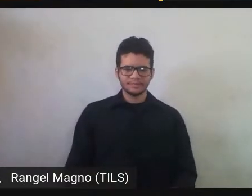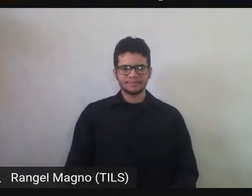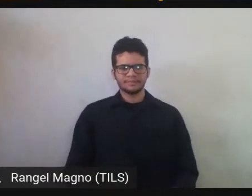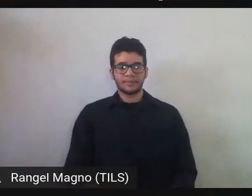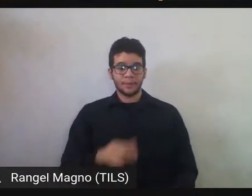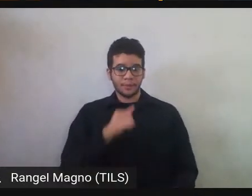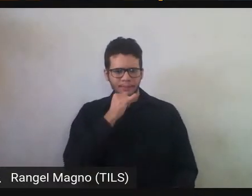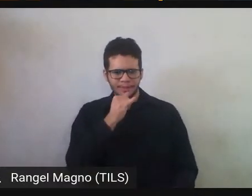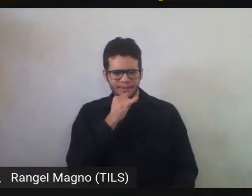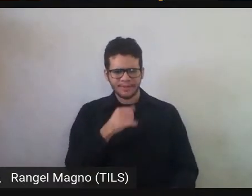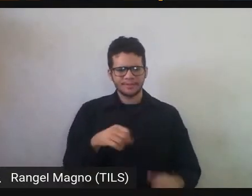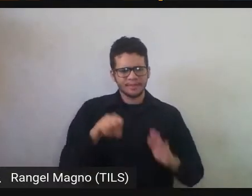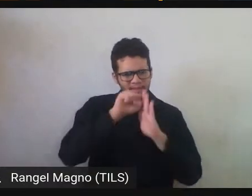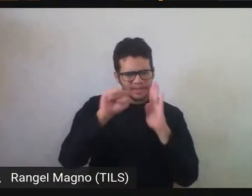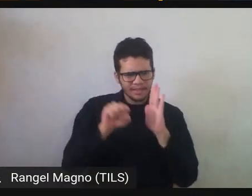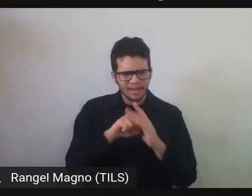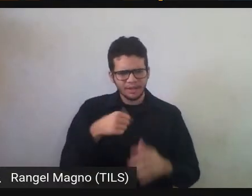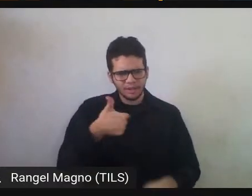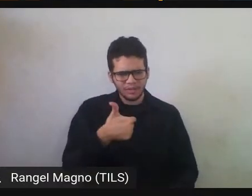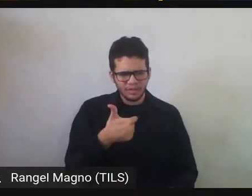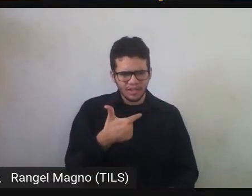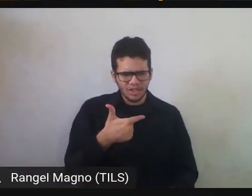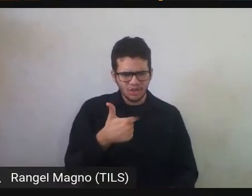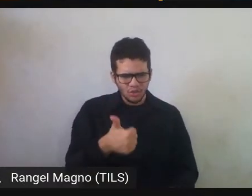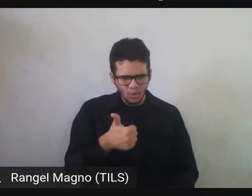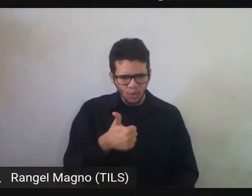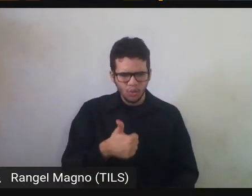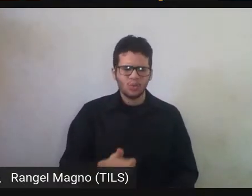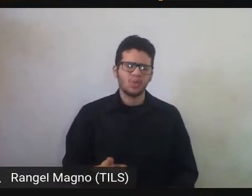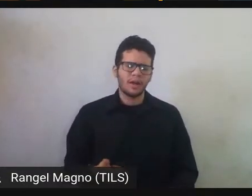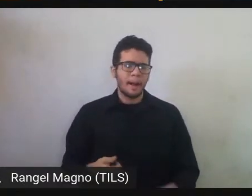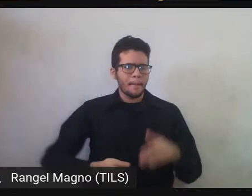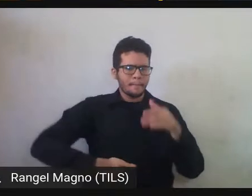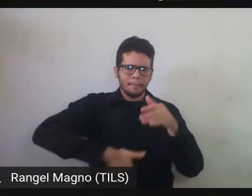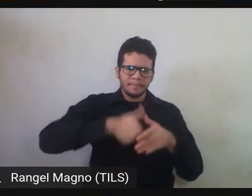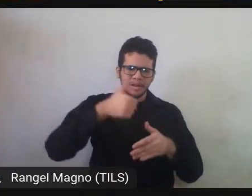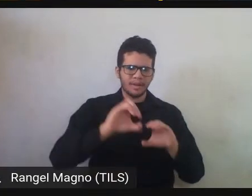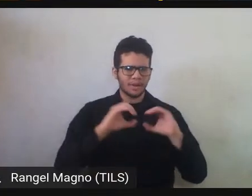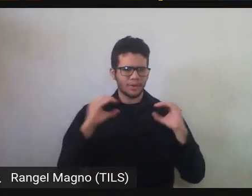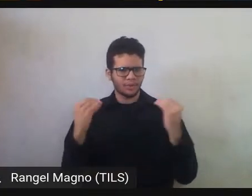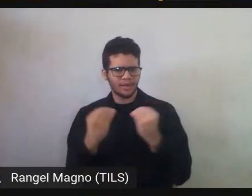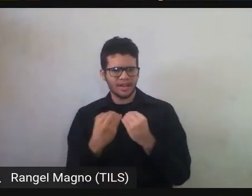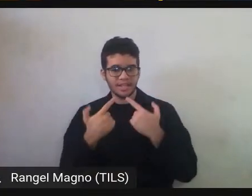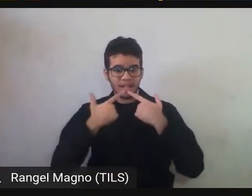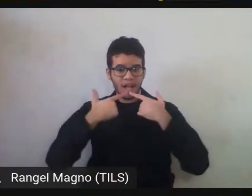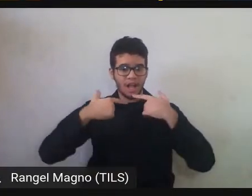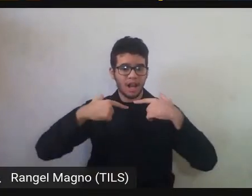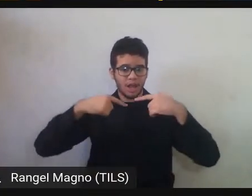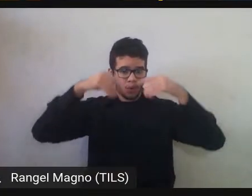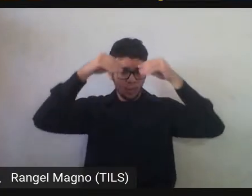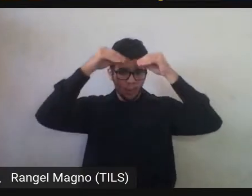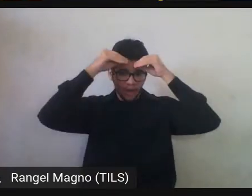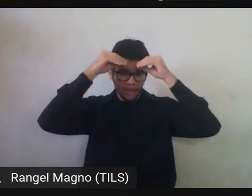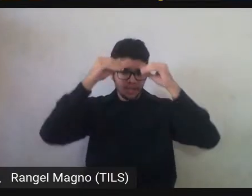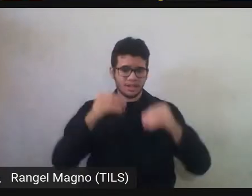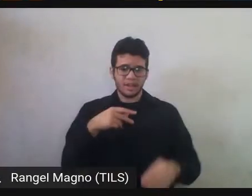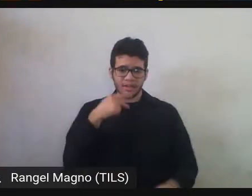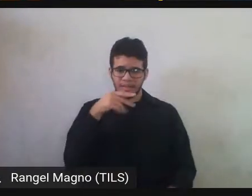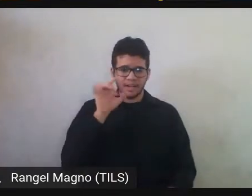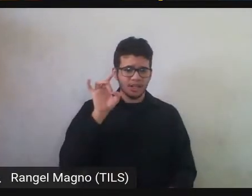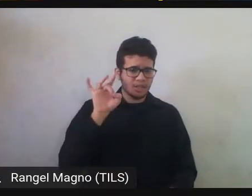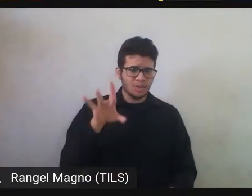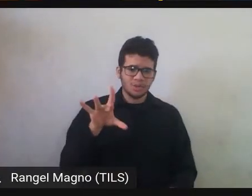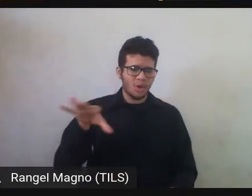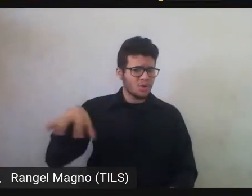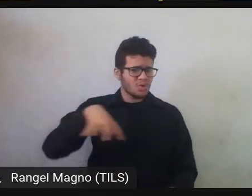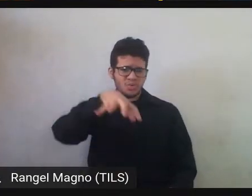ele fala que a a linguagem ela é apenas a generalização